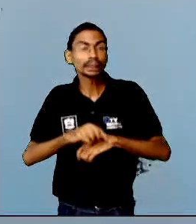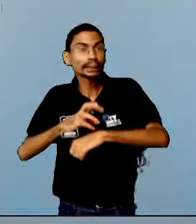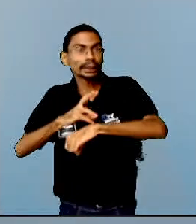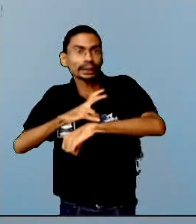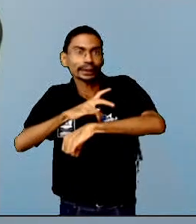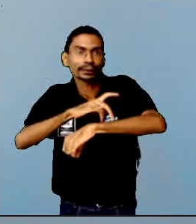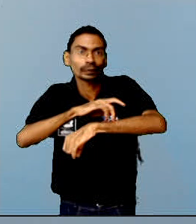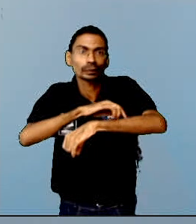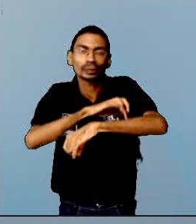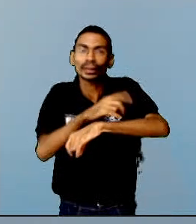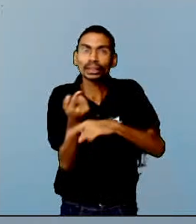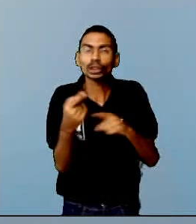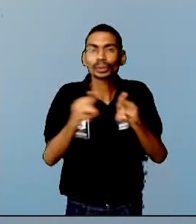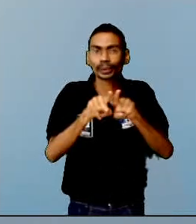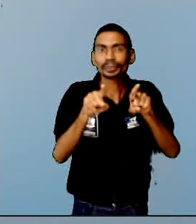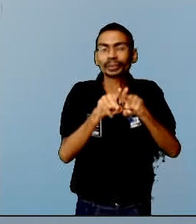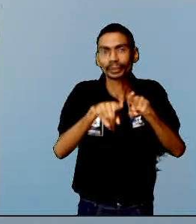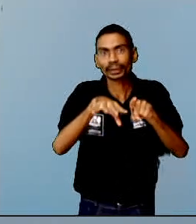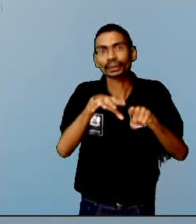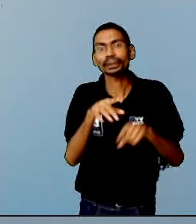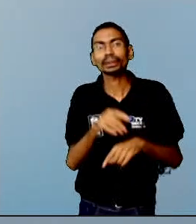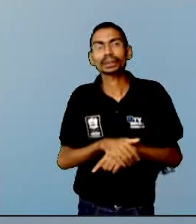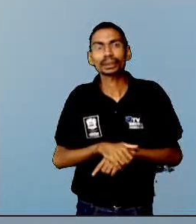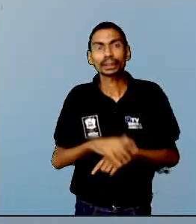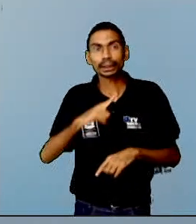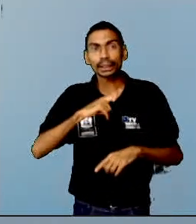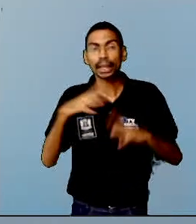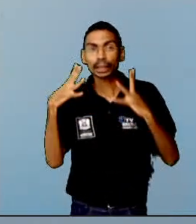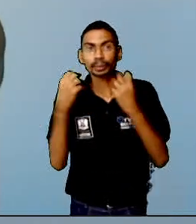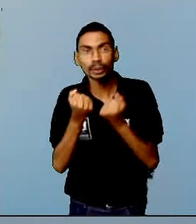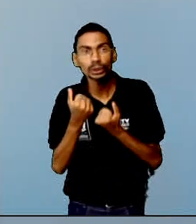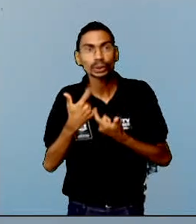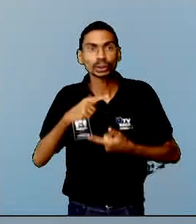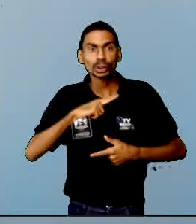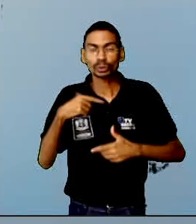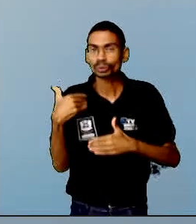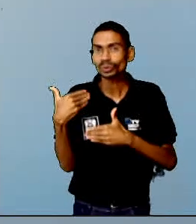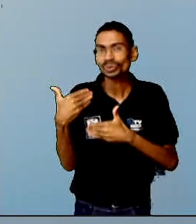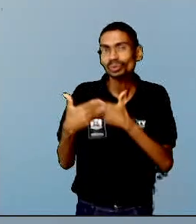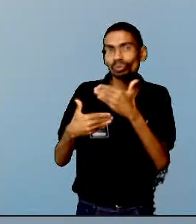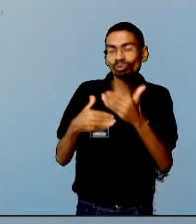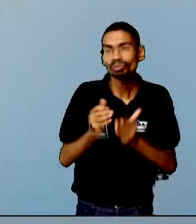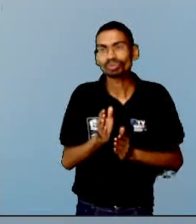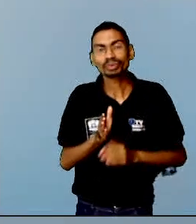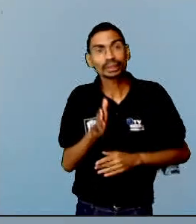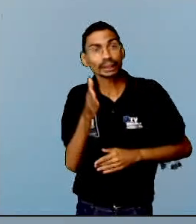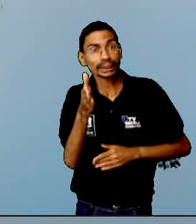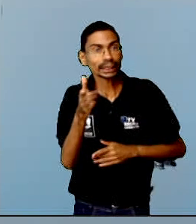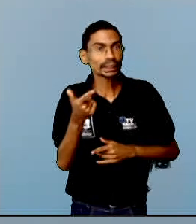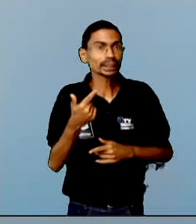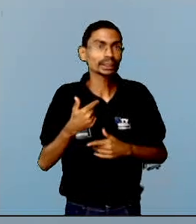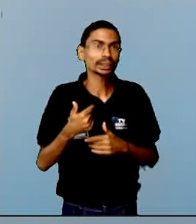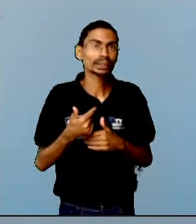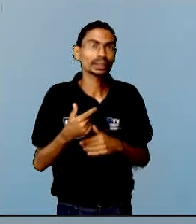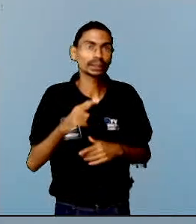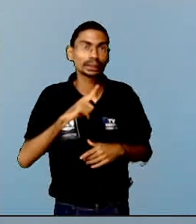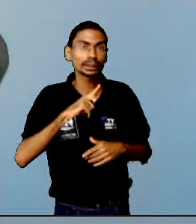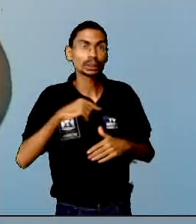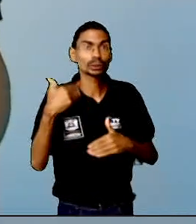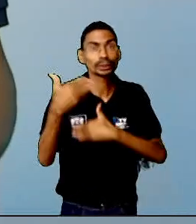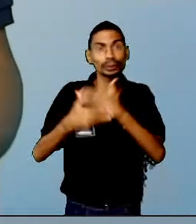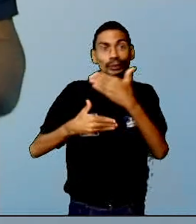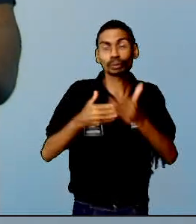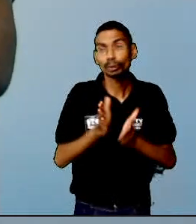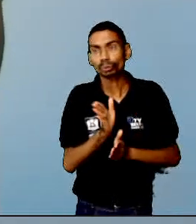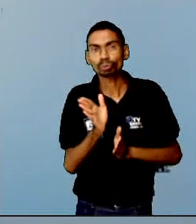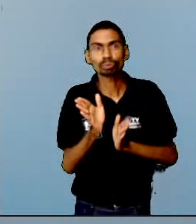de desenvolvimento dos animais. Existem os animais que têm o desenvolvimento direto e os animais que têm o desenvolvimento